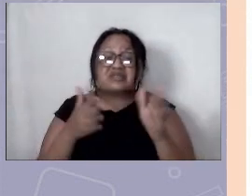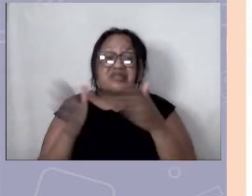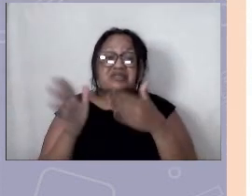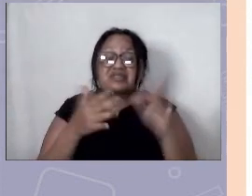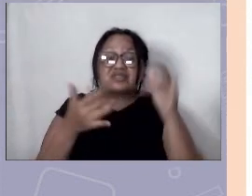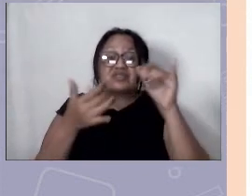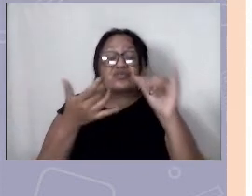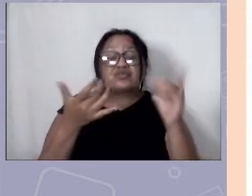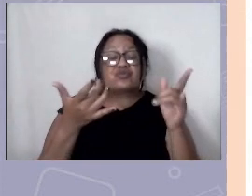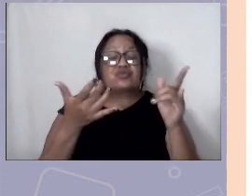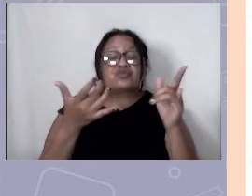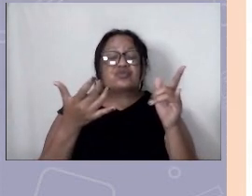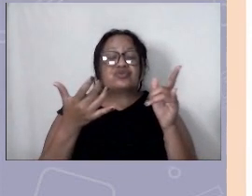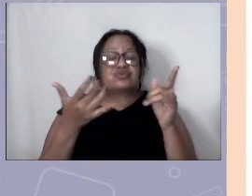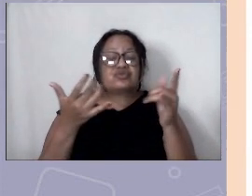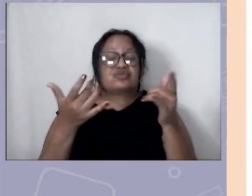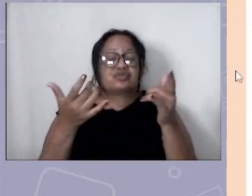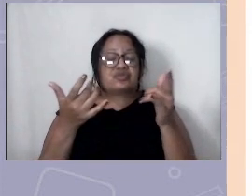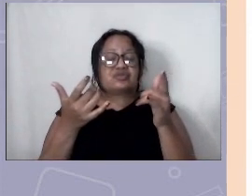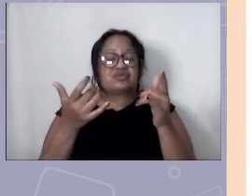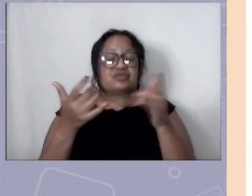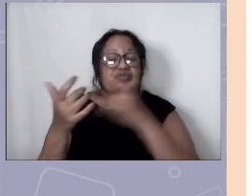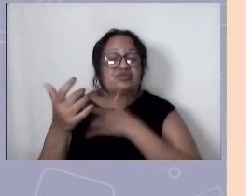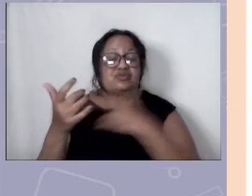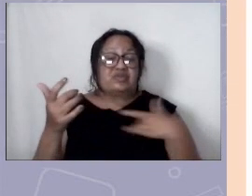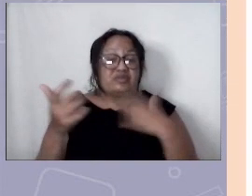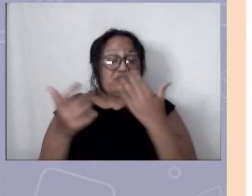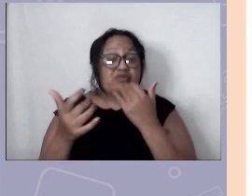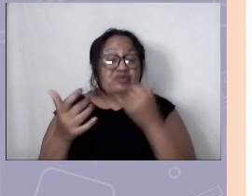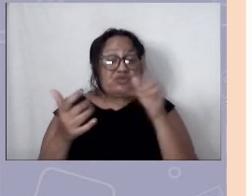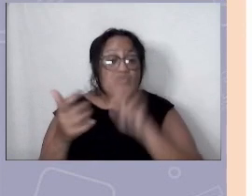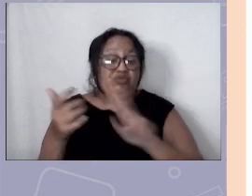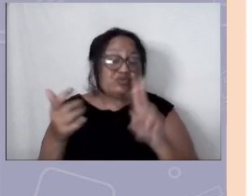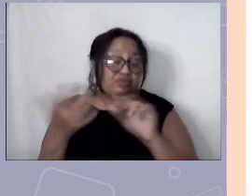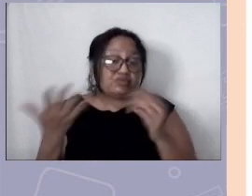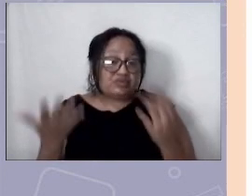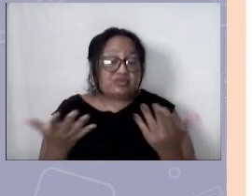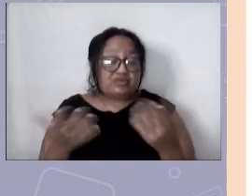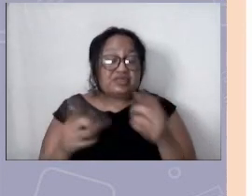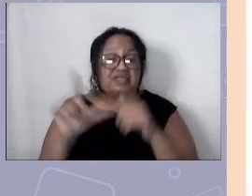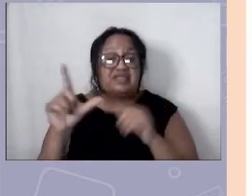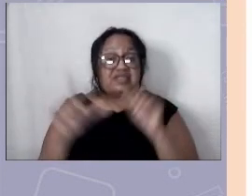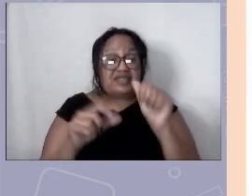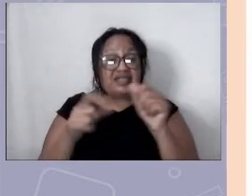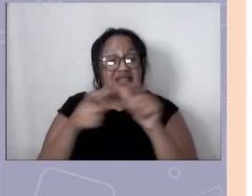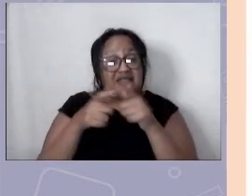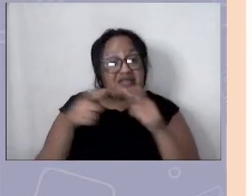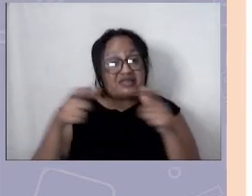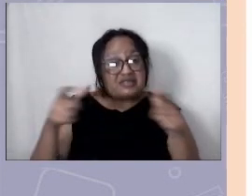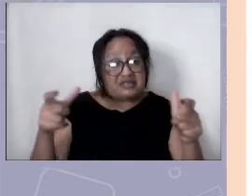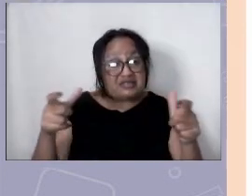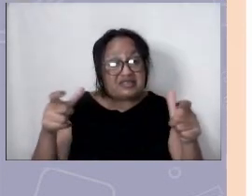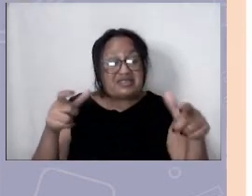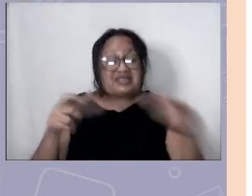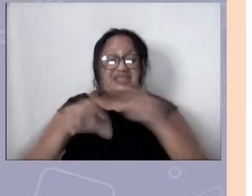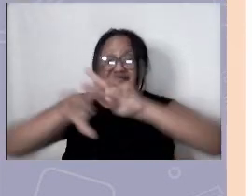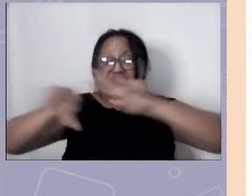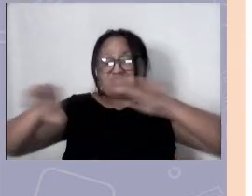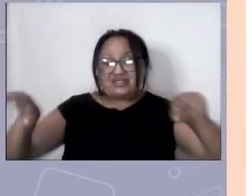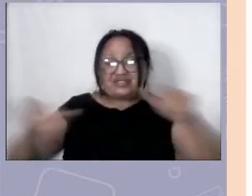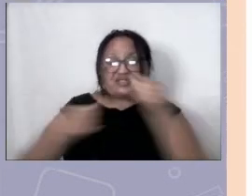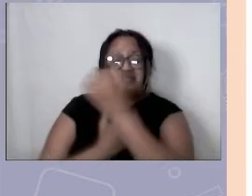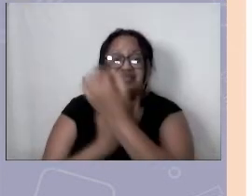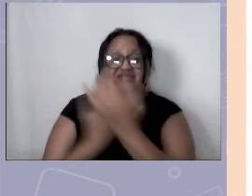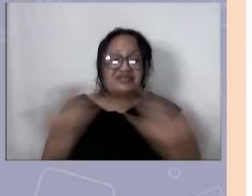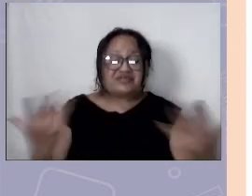comparação com os agrotóxicos então ele quer saber aí na letra ele diz o seguinte ó ampliam a biodiversidade dos ecossistemas naturais